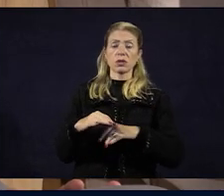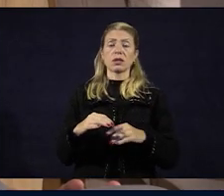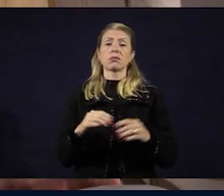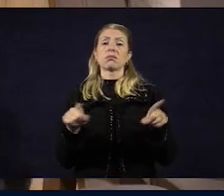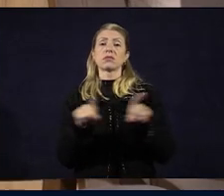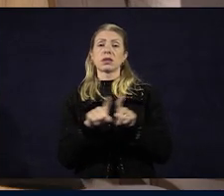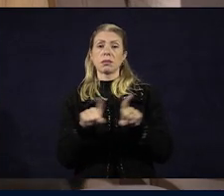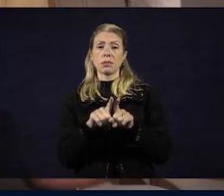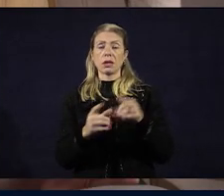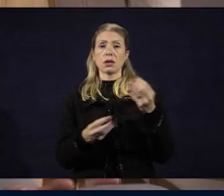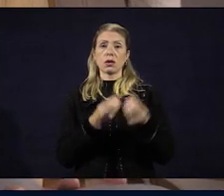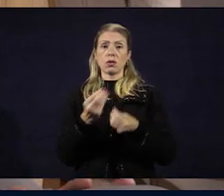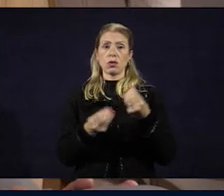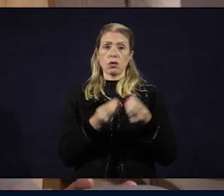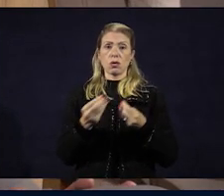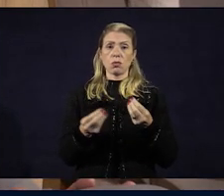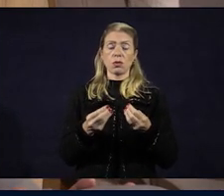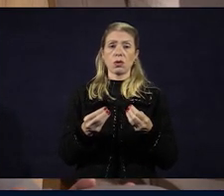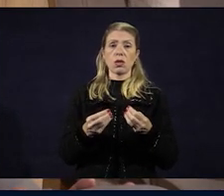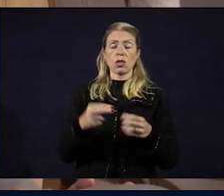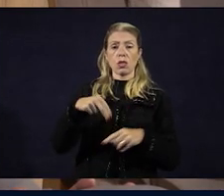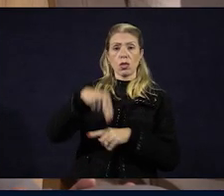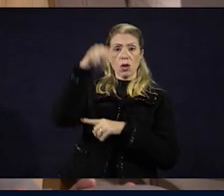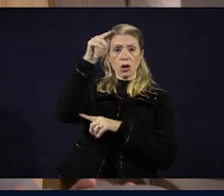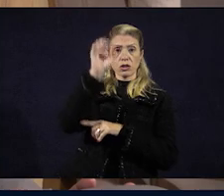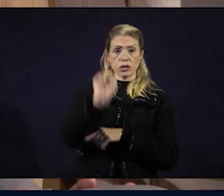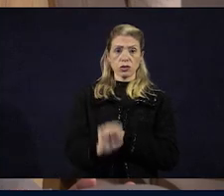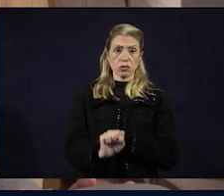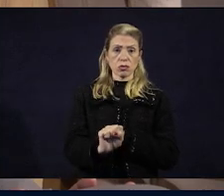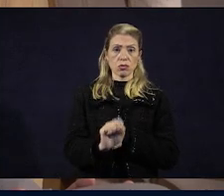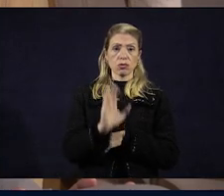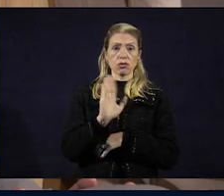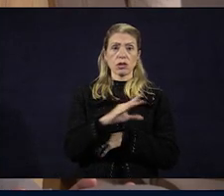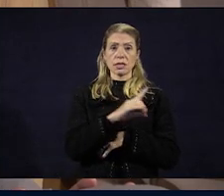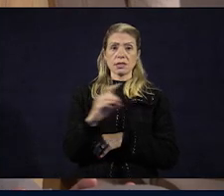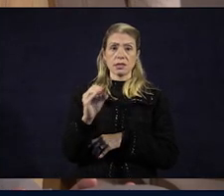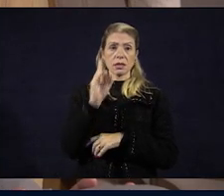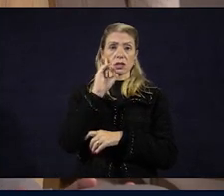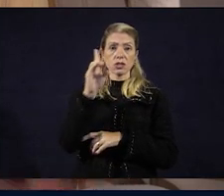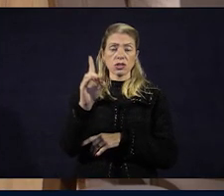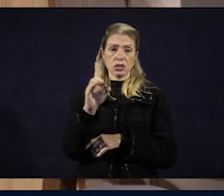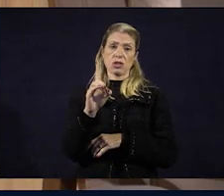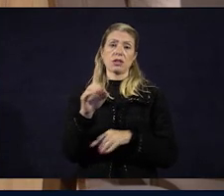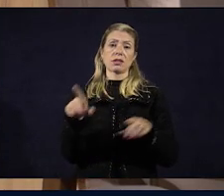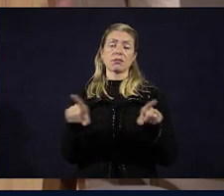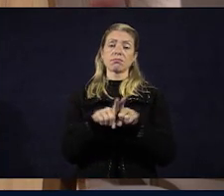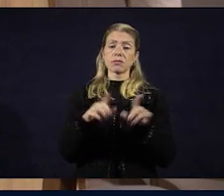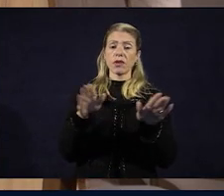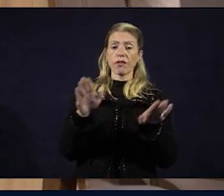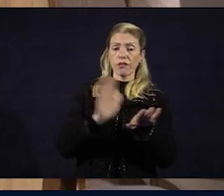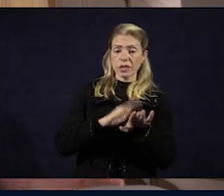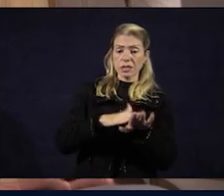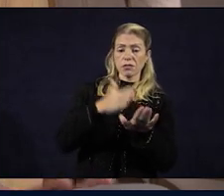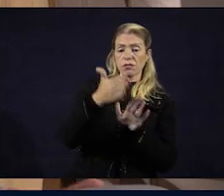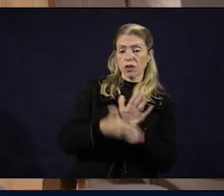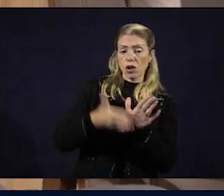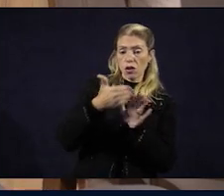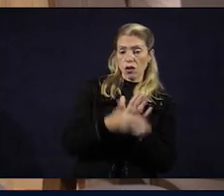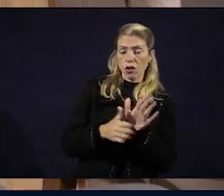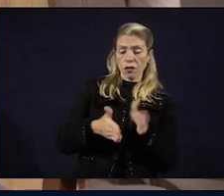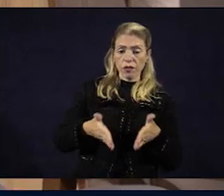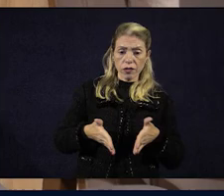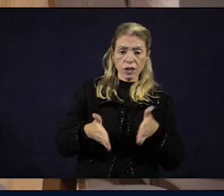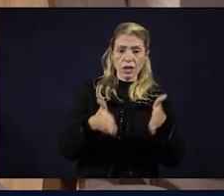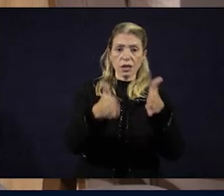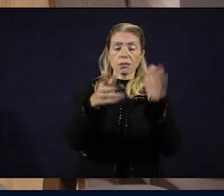né? Tivemos a Ferrovia Norte-Sul, a Rumo levou ali já na agenda de 100 dias, em 2019, uma ferrovia que está ficando pronta agora no final do ano, início do ano que vem,